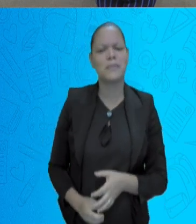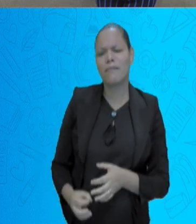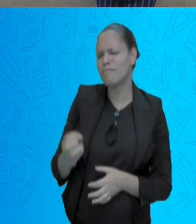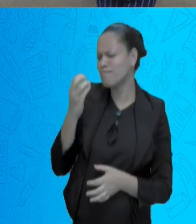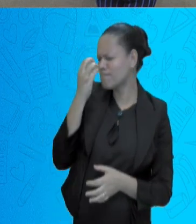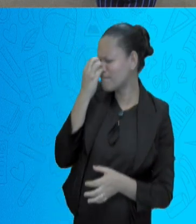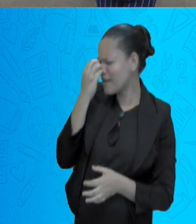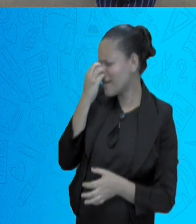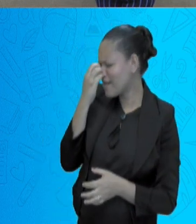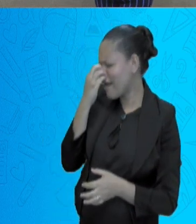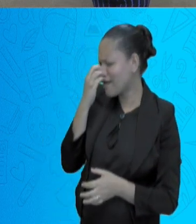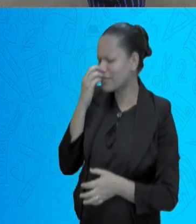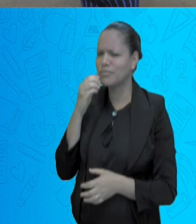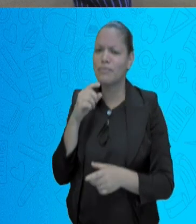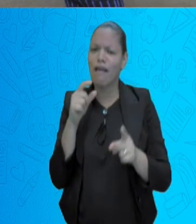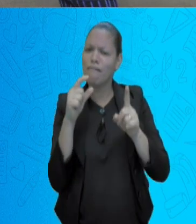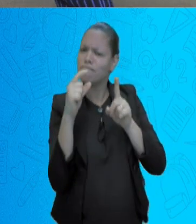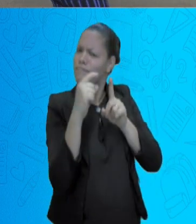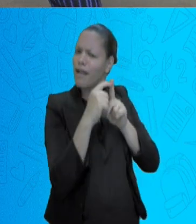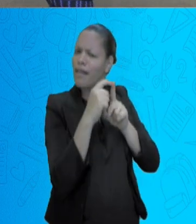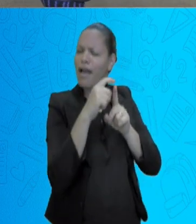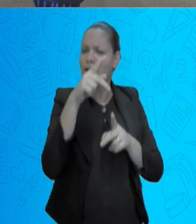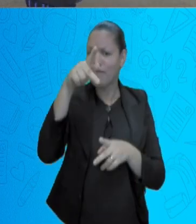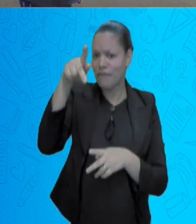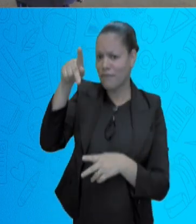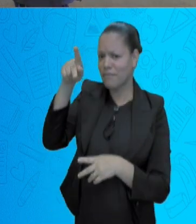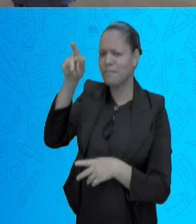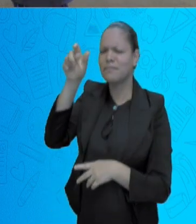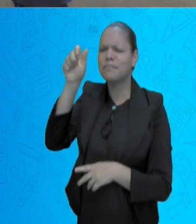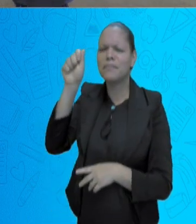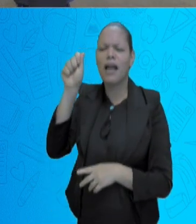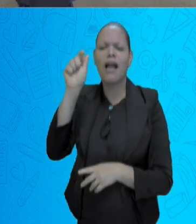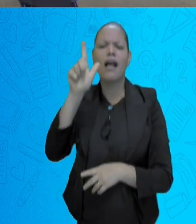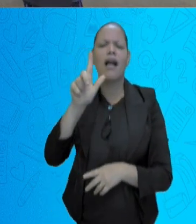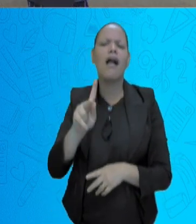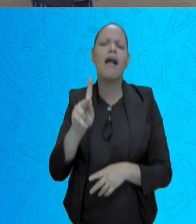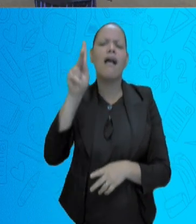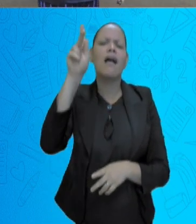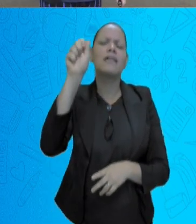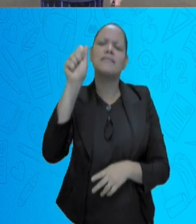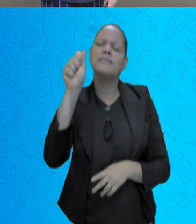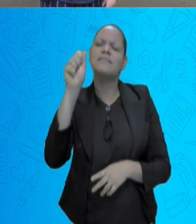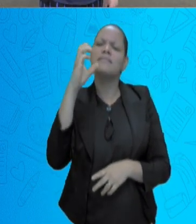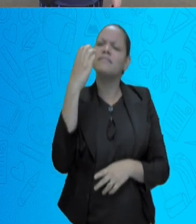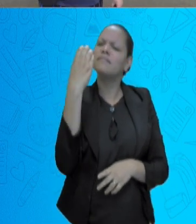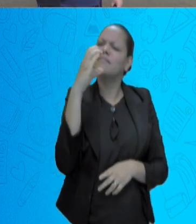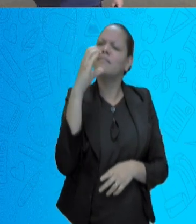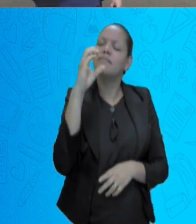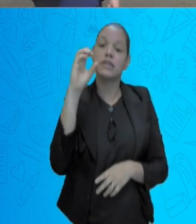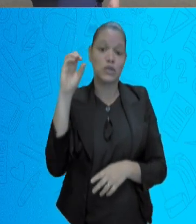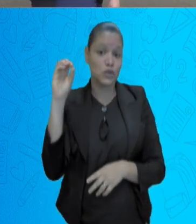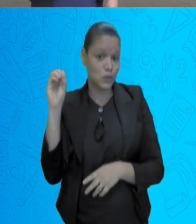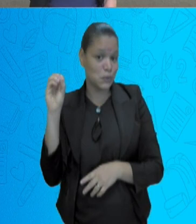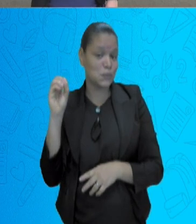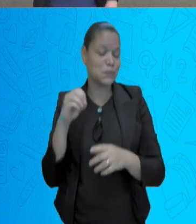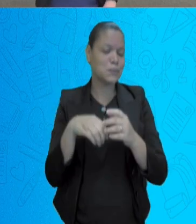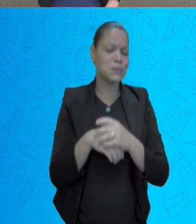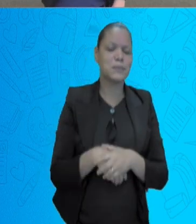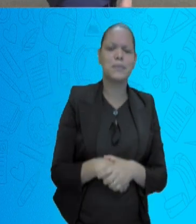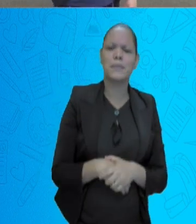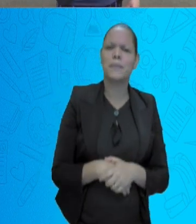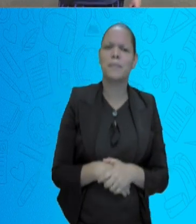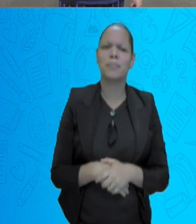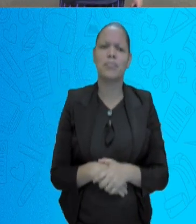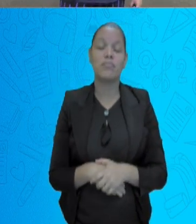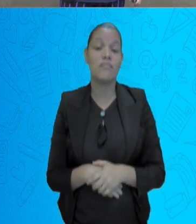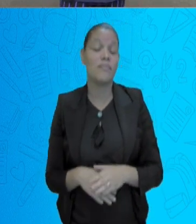Palhaço. E o nosso dígrafo está aqui, o LH. 4. Alimento derivado do leite.